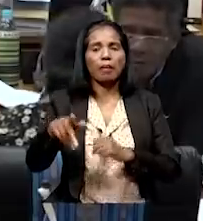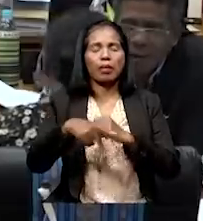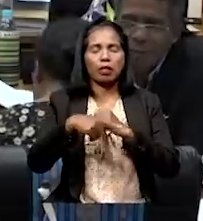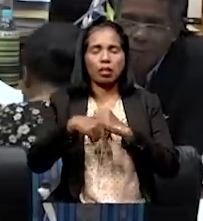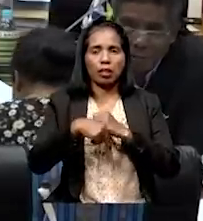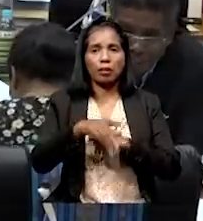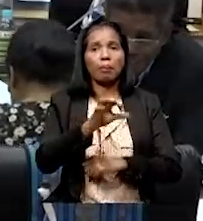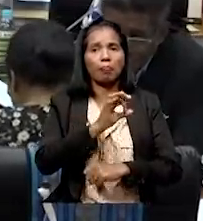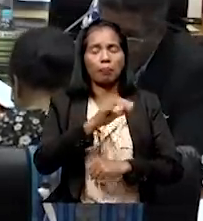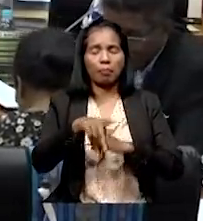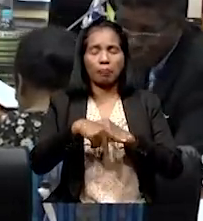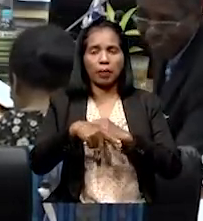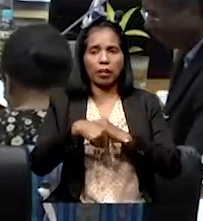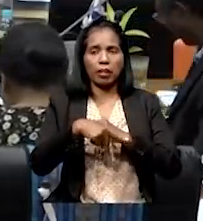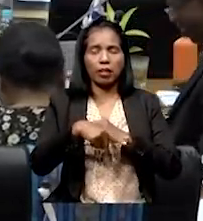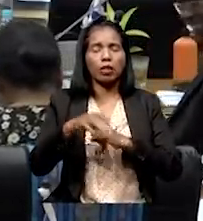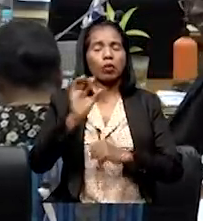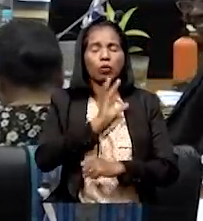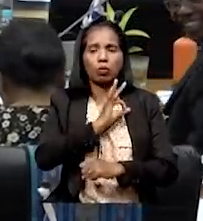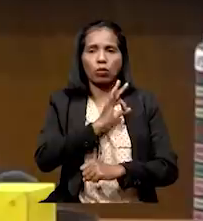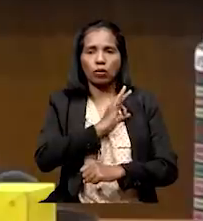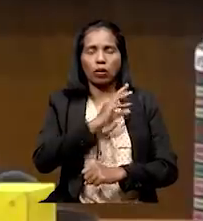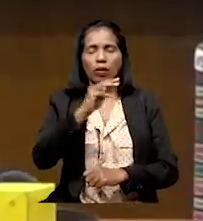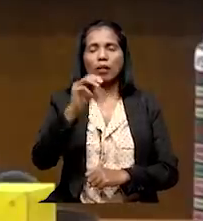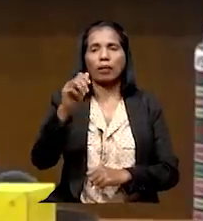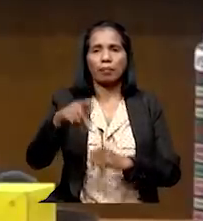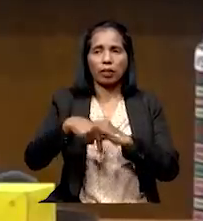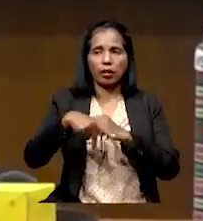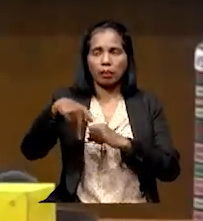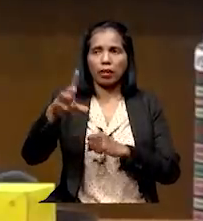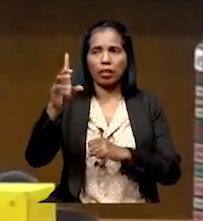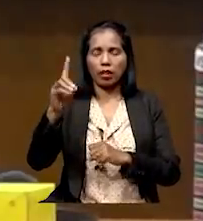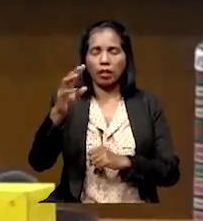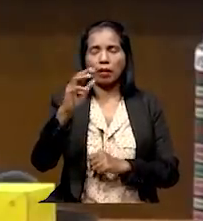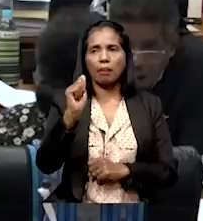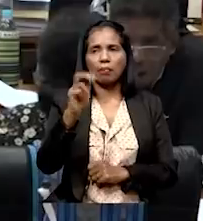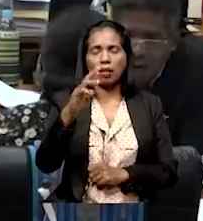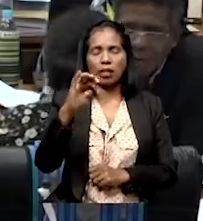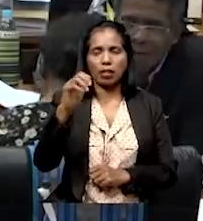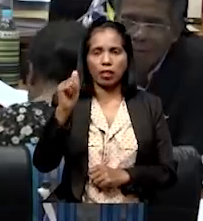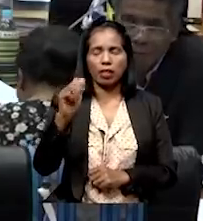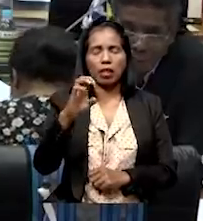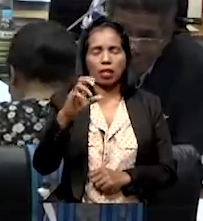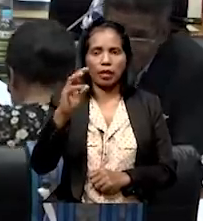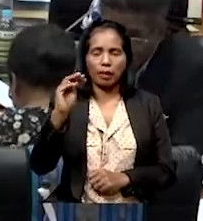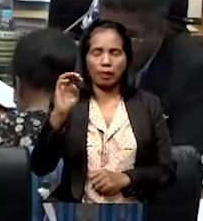dos Santos, presidente do Partido Democrático, Mariano Assanama Sabino, Martinho Guzmão, Hermes